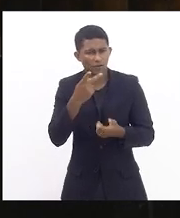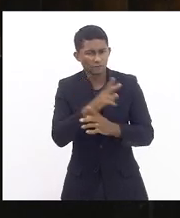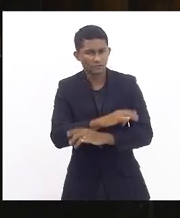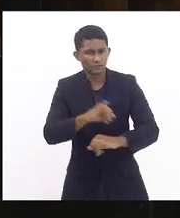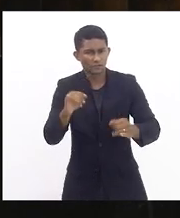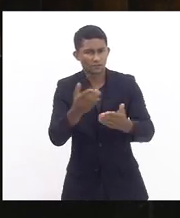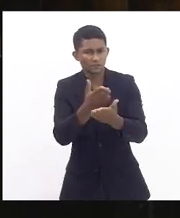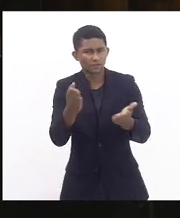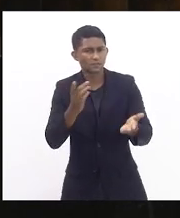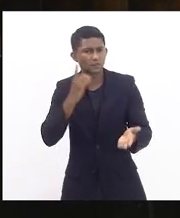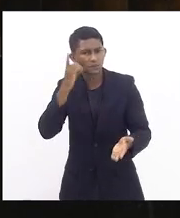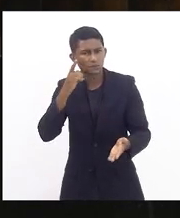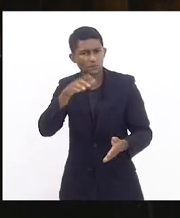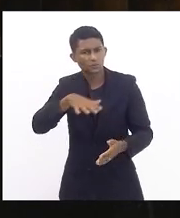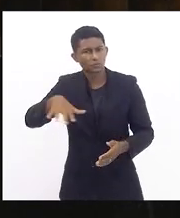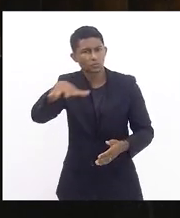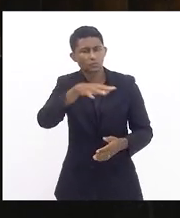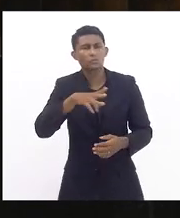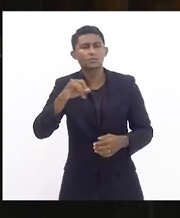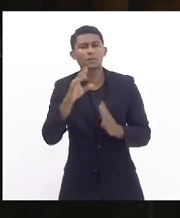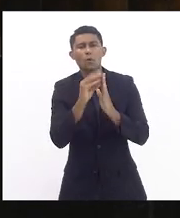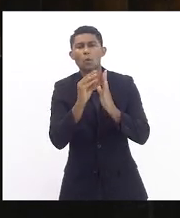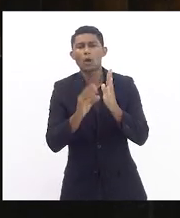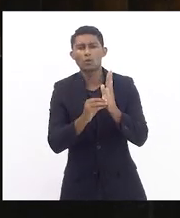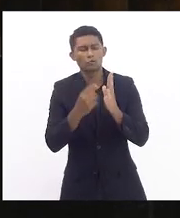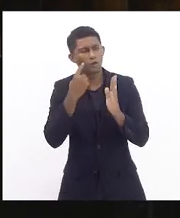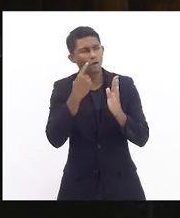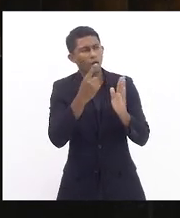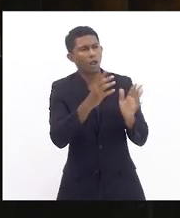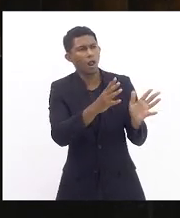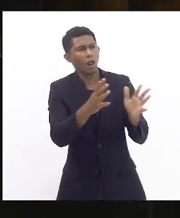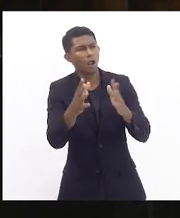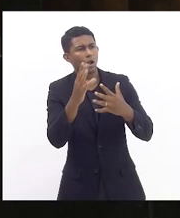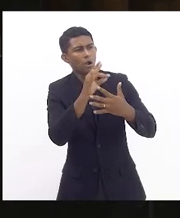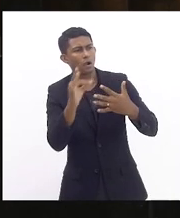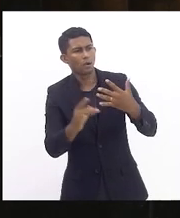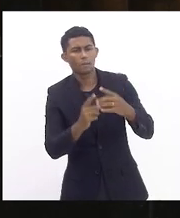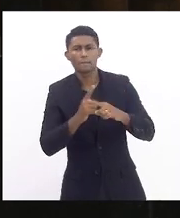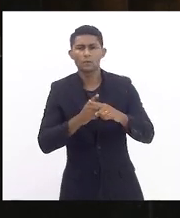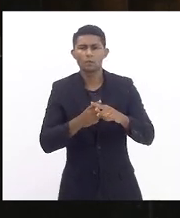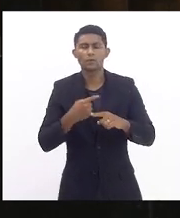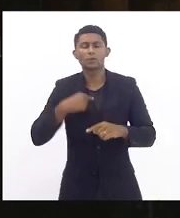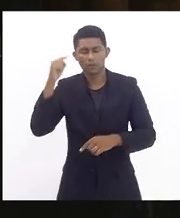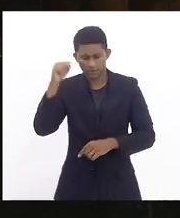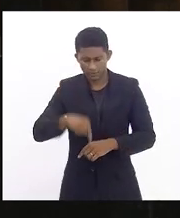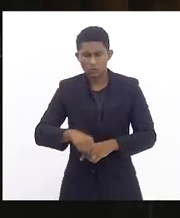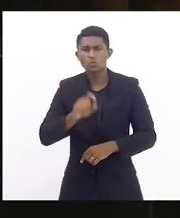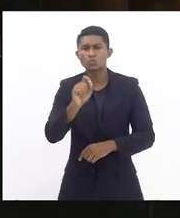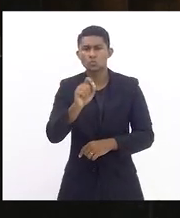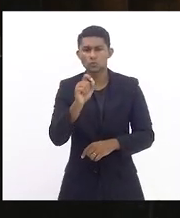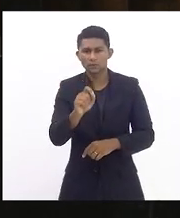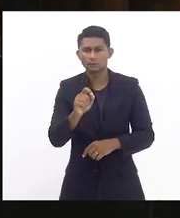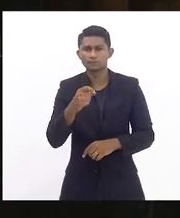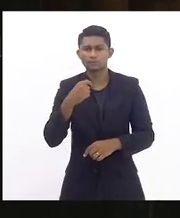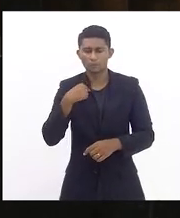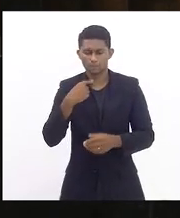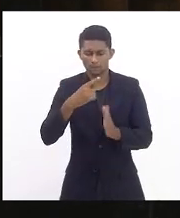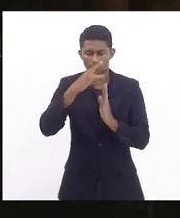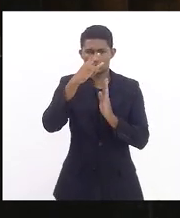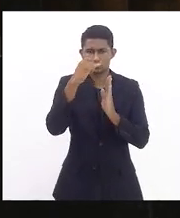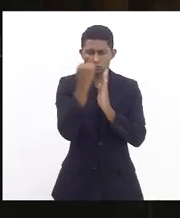isso? Porque eu estou apresentando hoje uma moção de repúdio a este